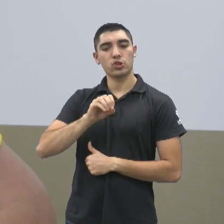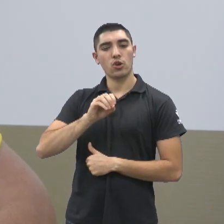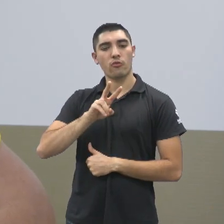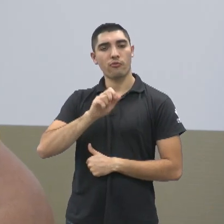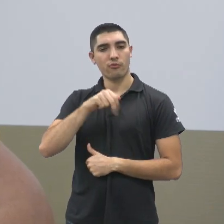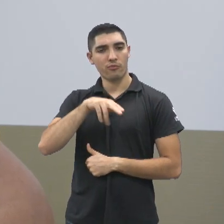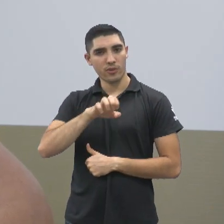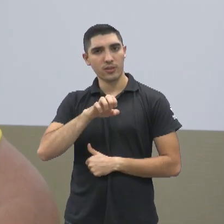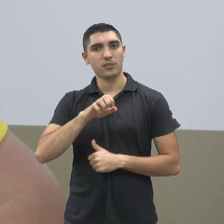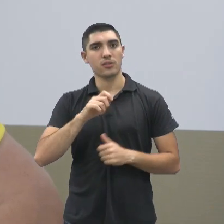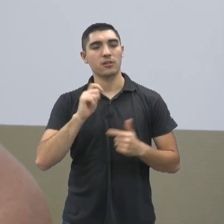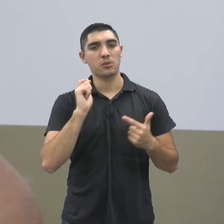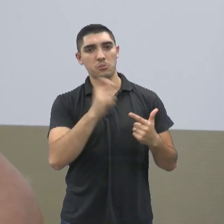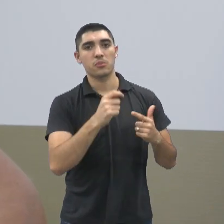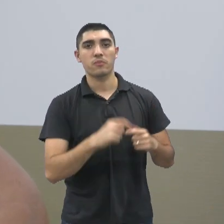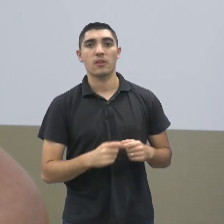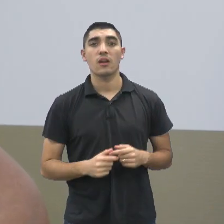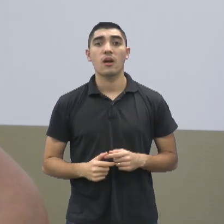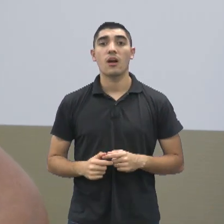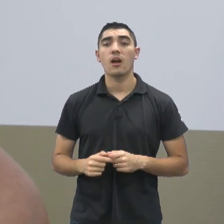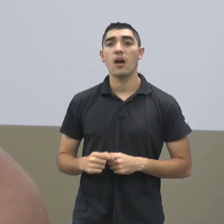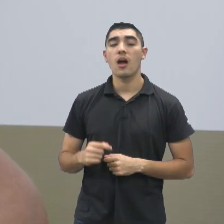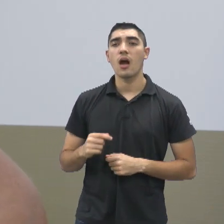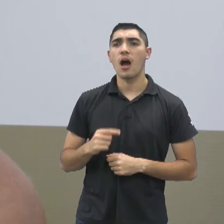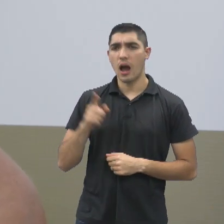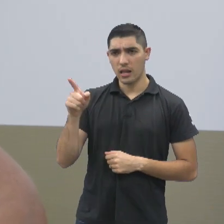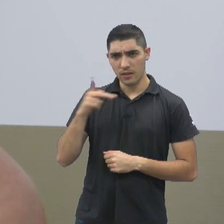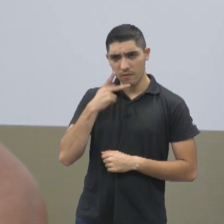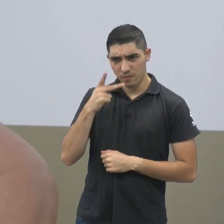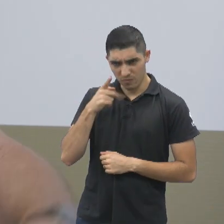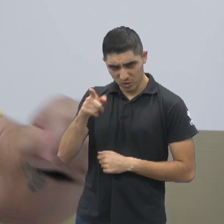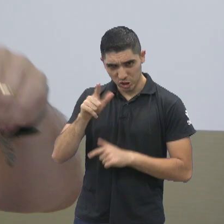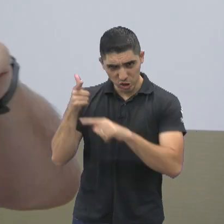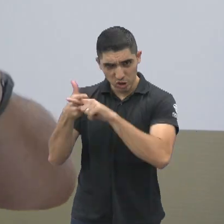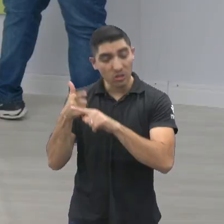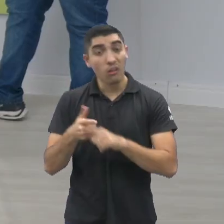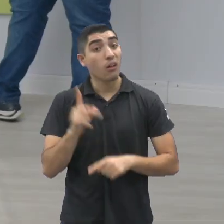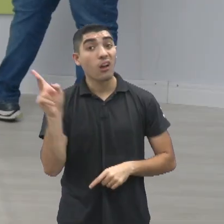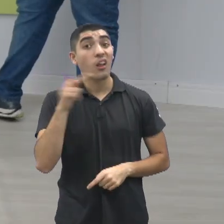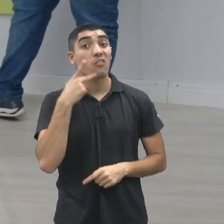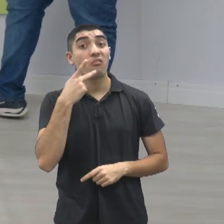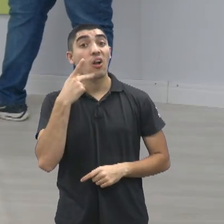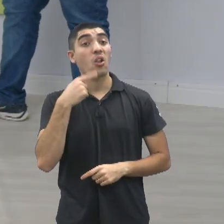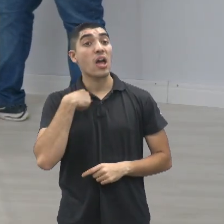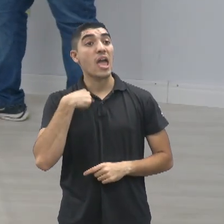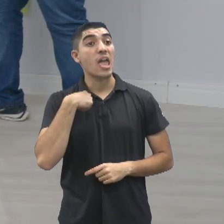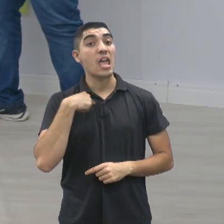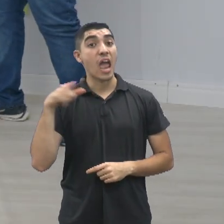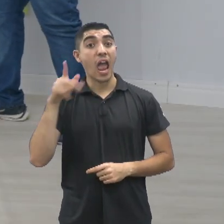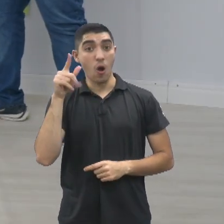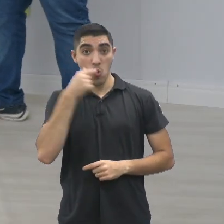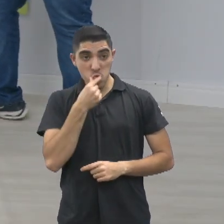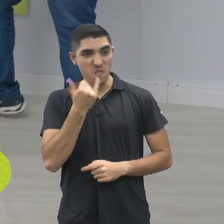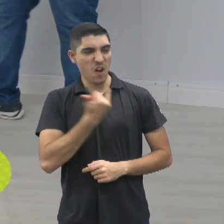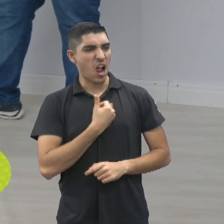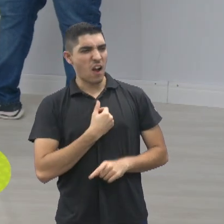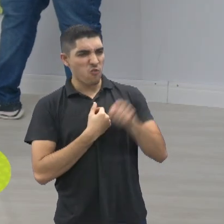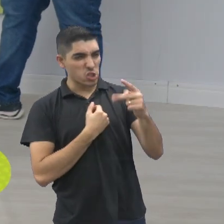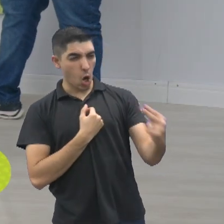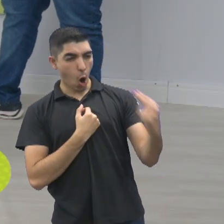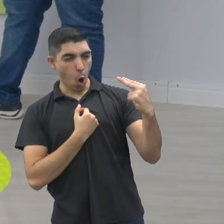ele falou que me expulsou porque ele se sentiu intimidado com o meu olhar. Você acredita nisso? Você fez um olhar sensual pra ele, isso? E isso tá escrito na súmula.